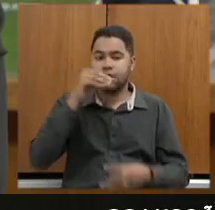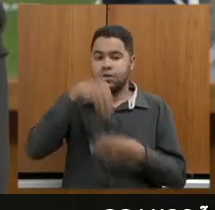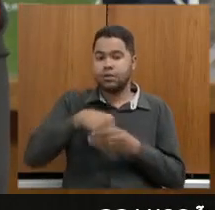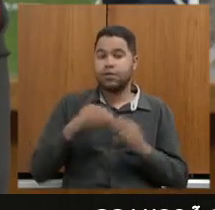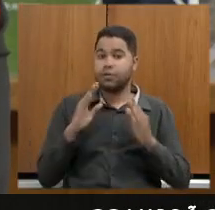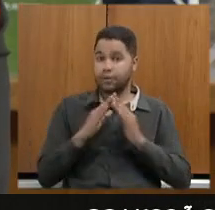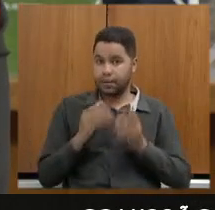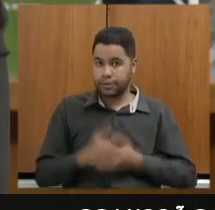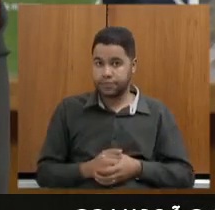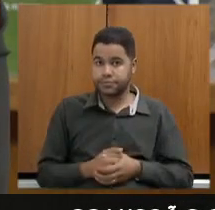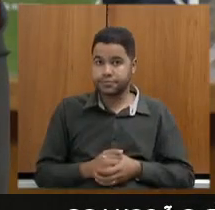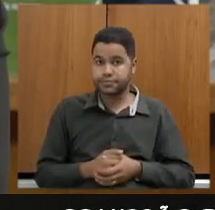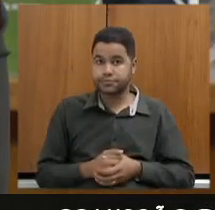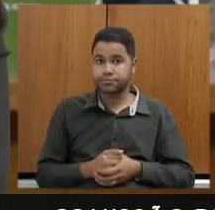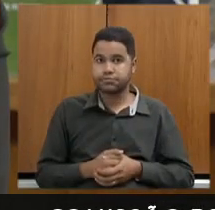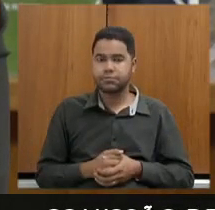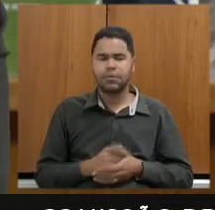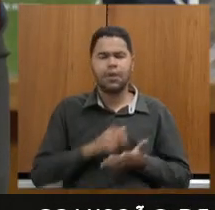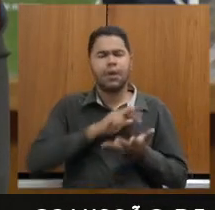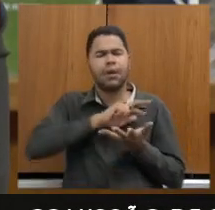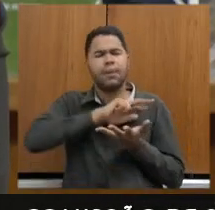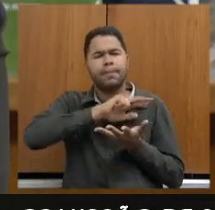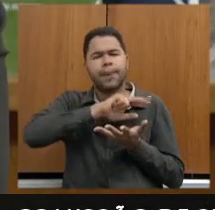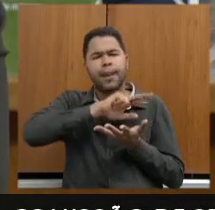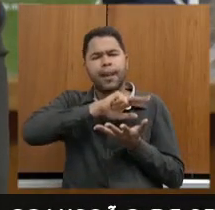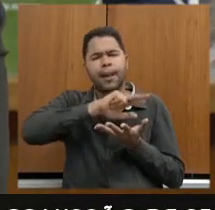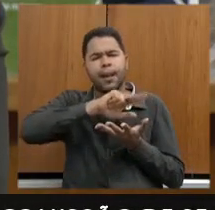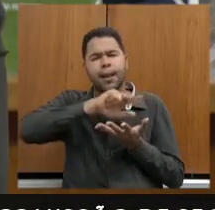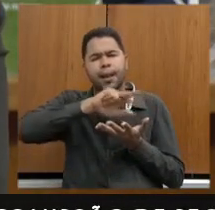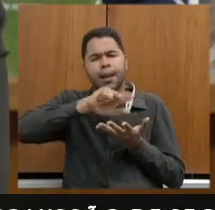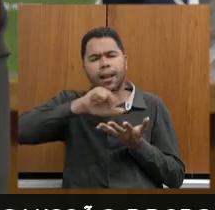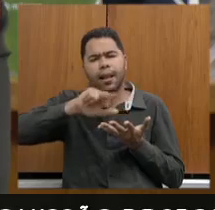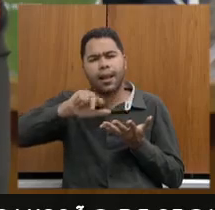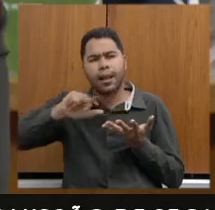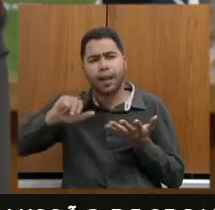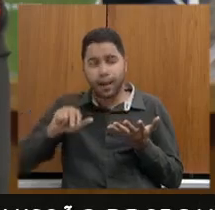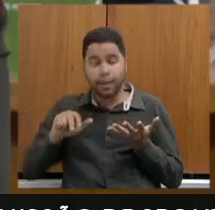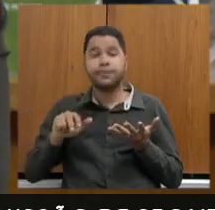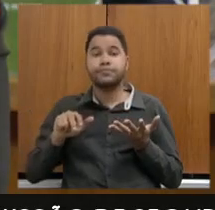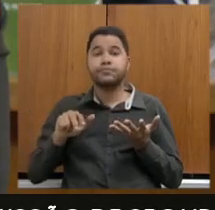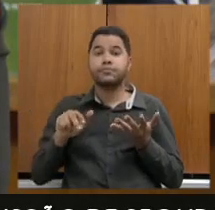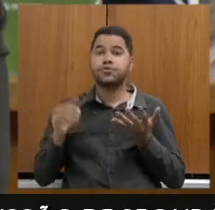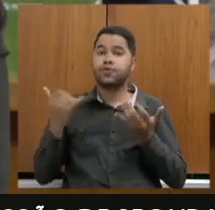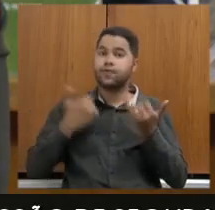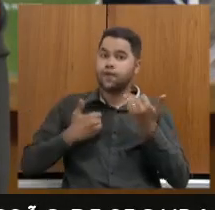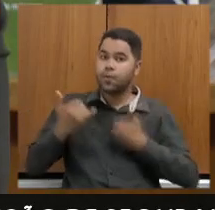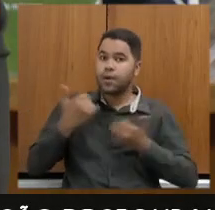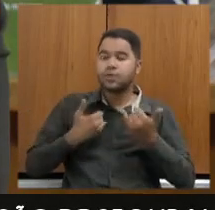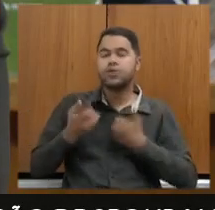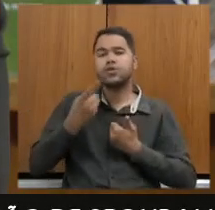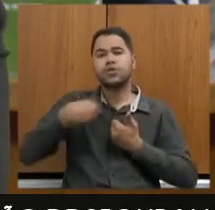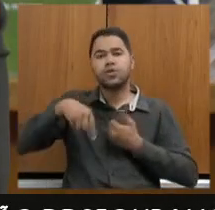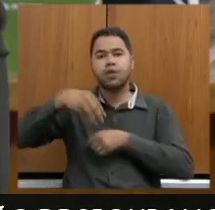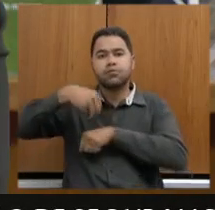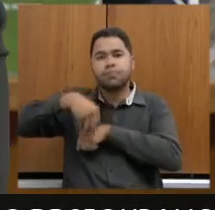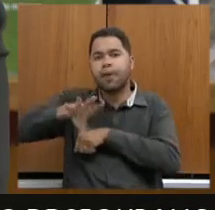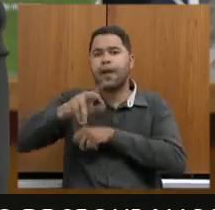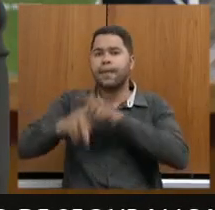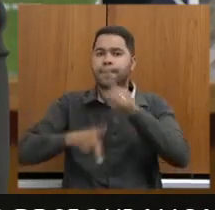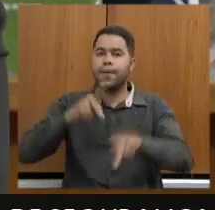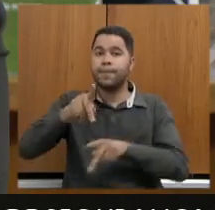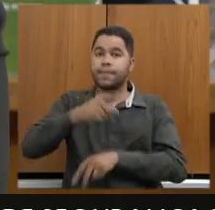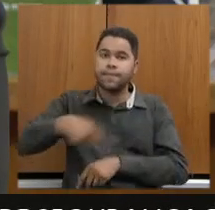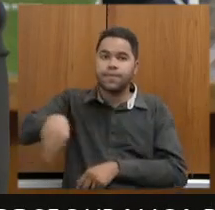dentro de casa então nós temos uma diferença uma diversidade muito grande de informações que nós passamos para a